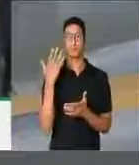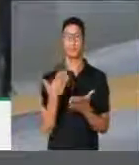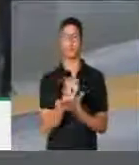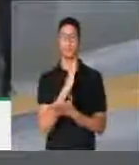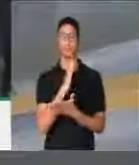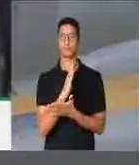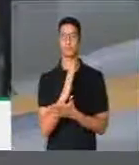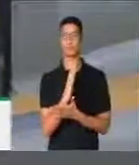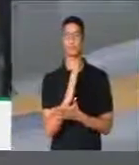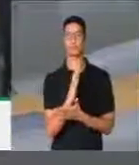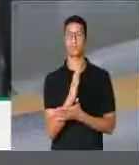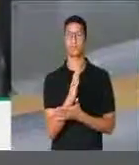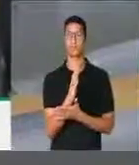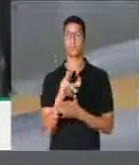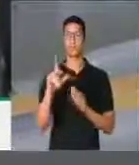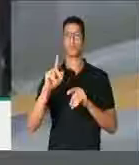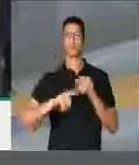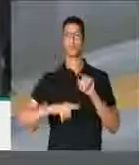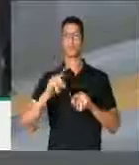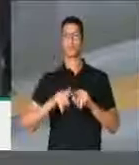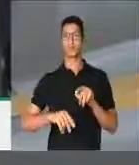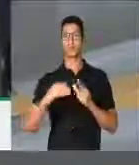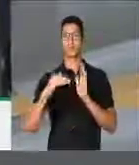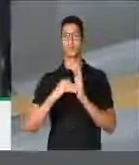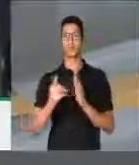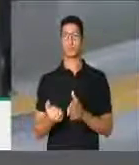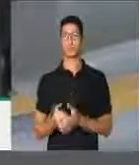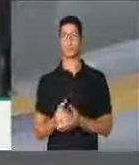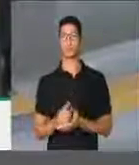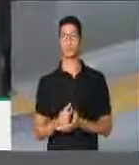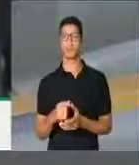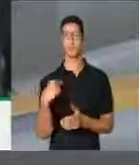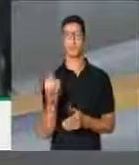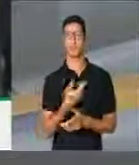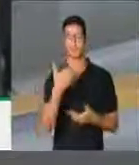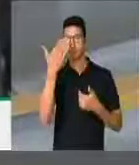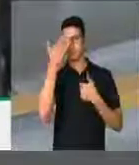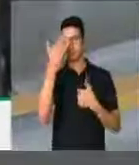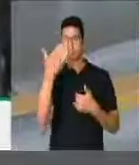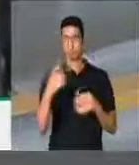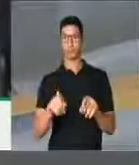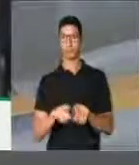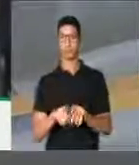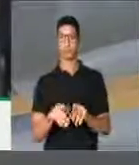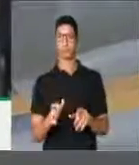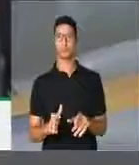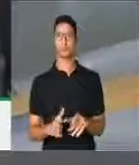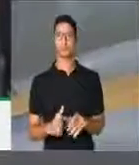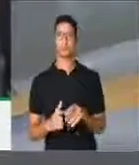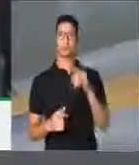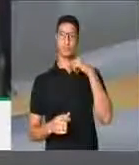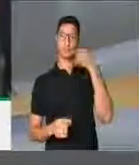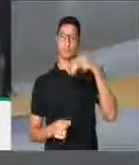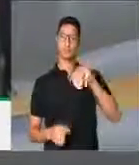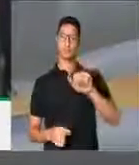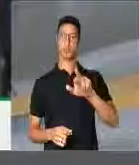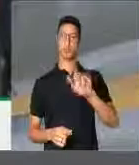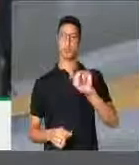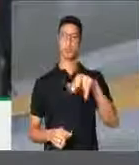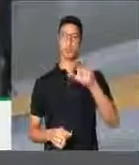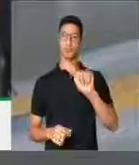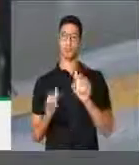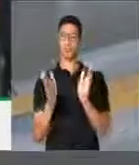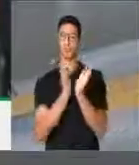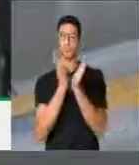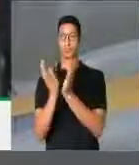para a aprovação dessa matéria no Senado Federal. Nós agradecemos também, deputada Mariana,